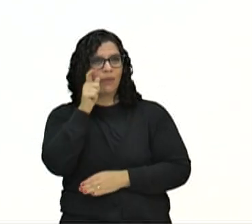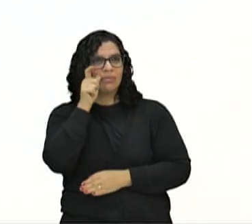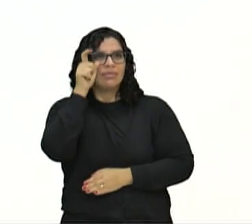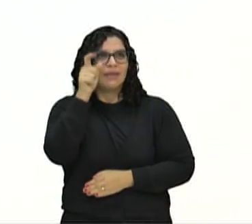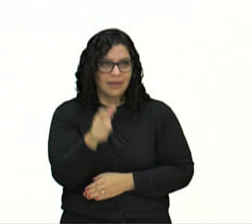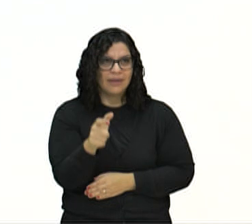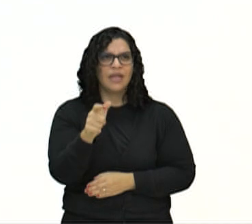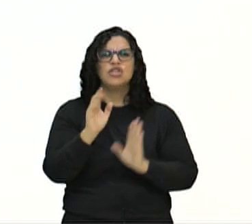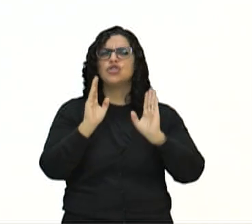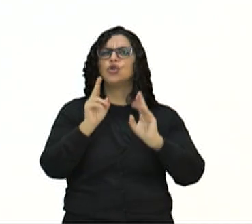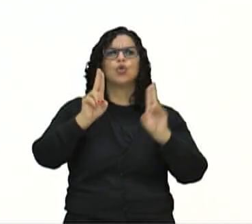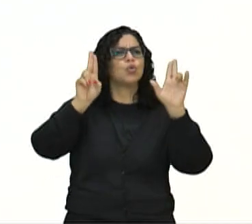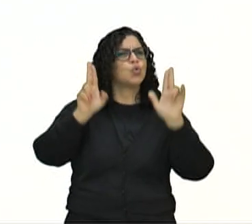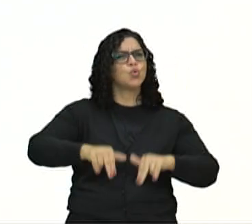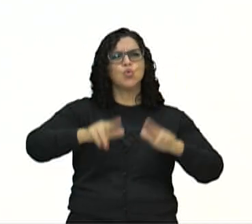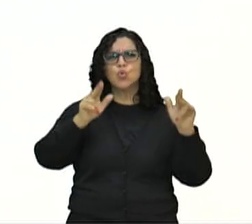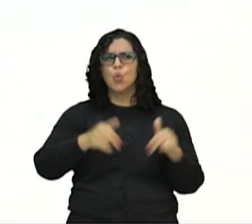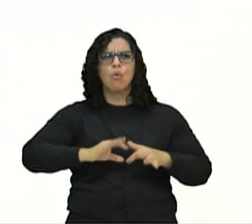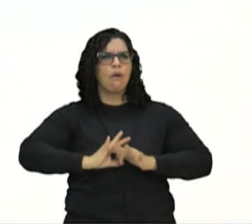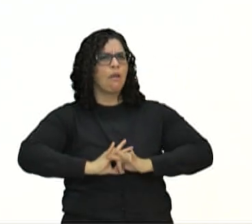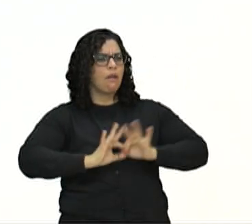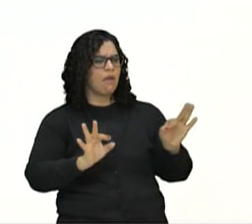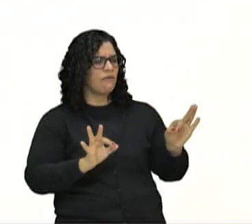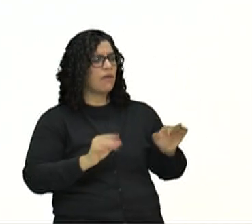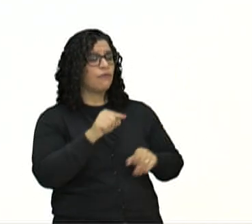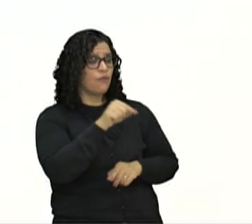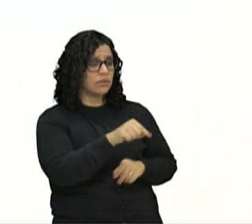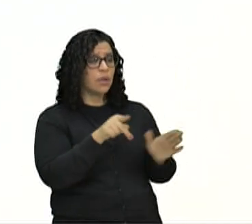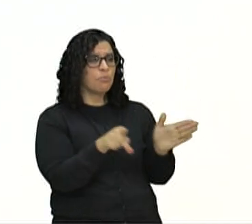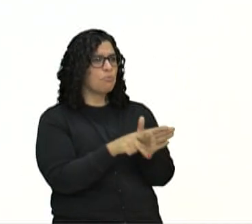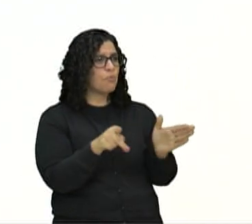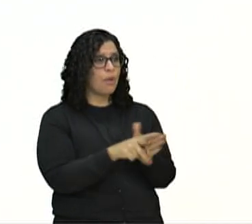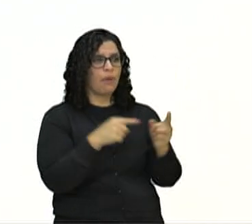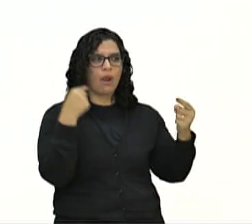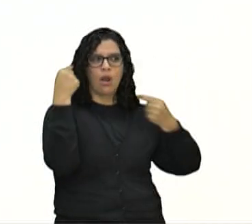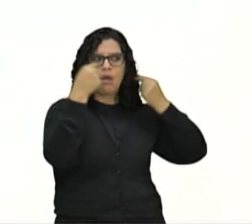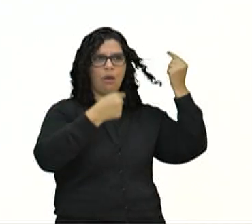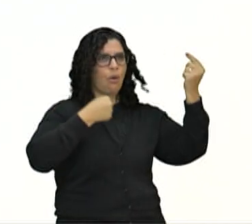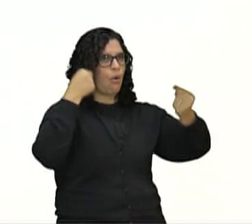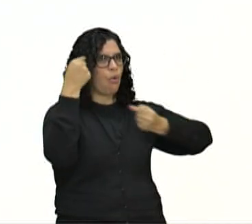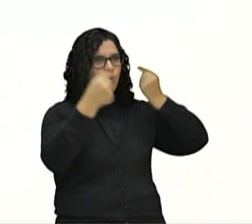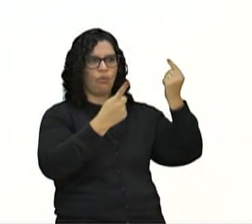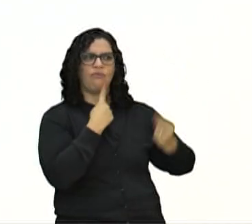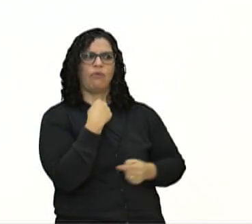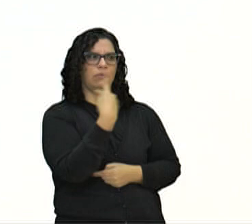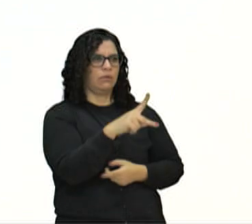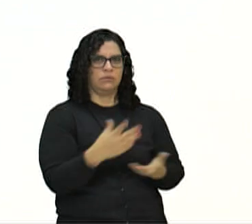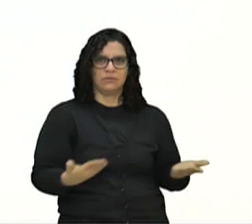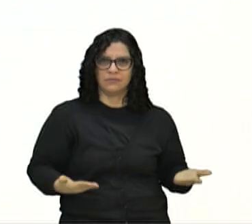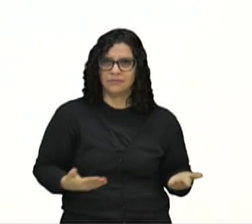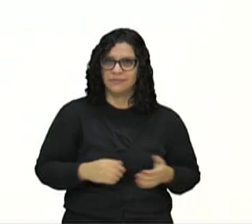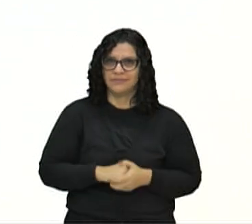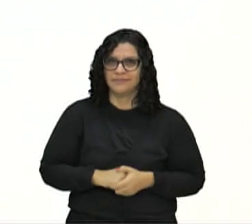interesses, jamais daria o seu consentimento a tão perniciosa loucura.